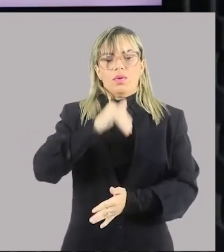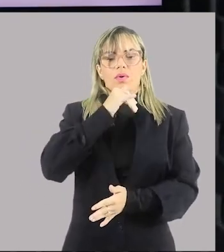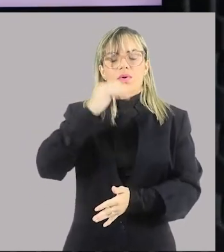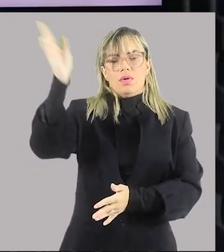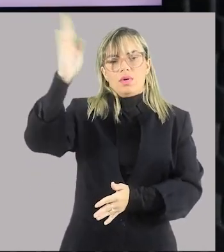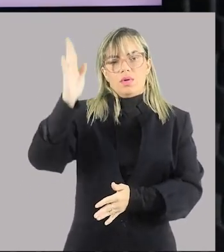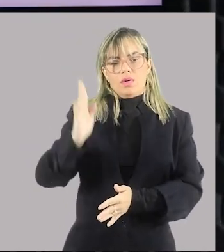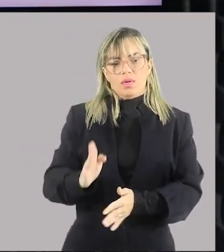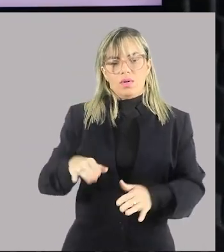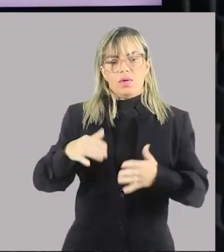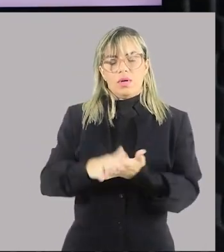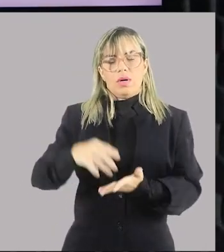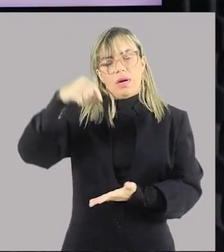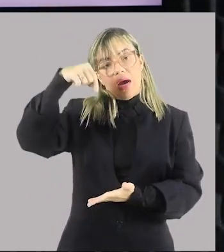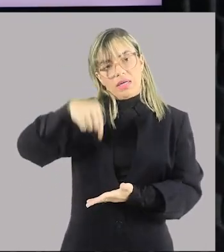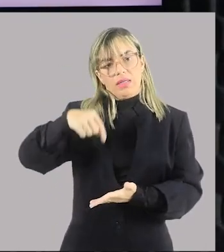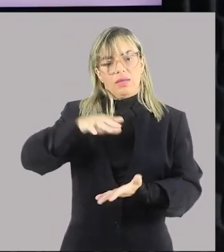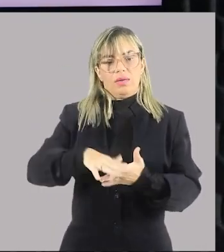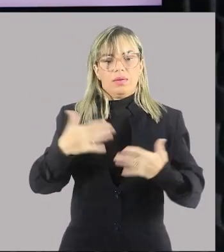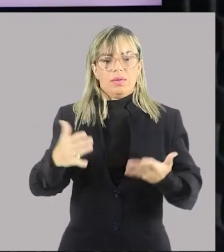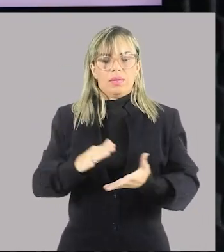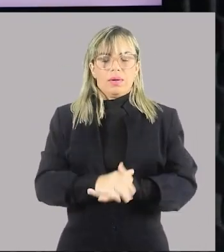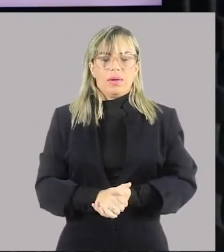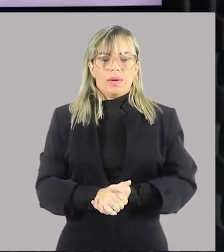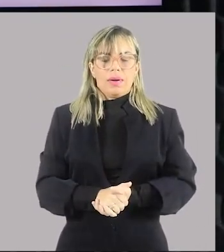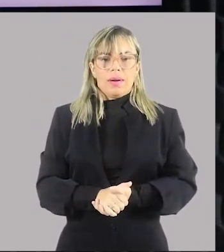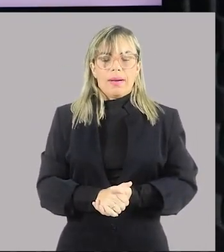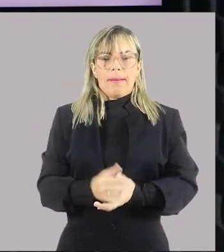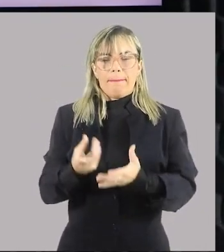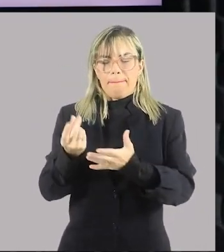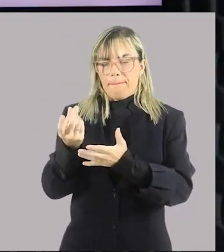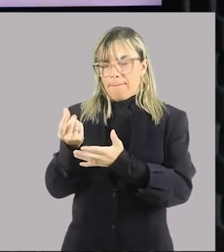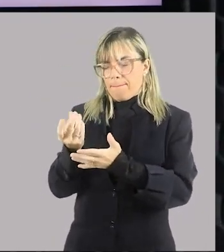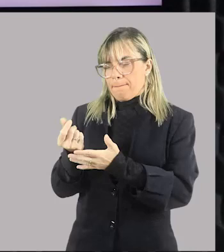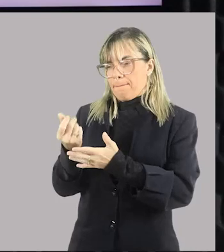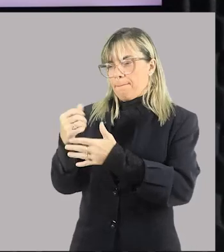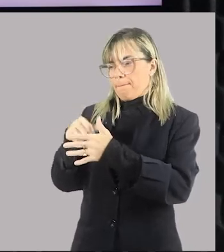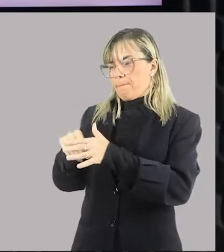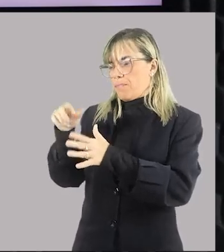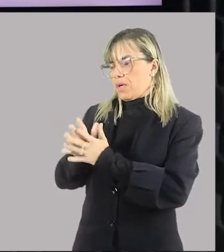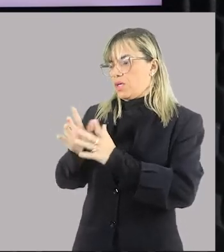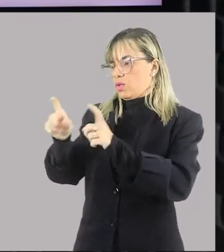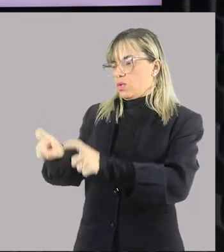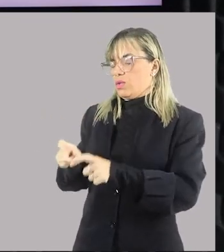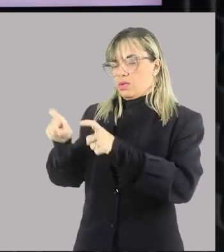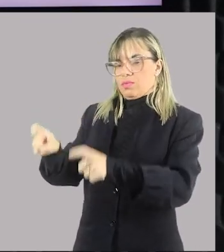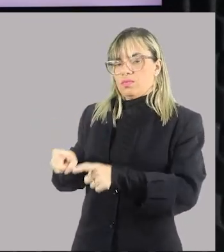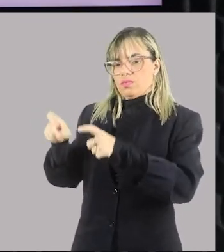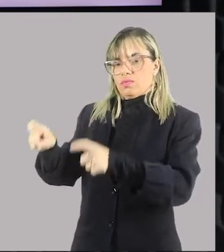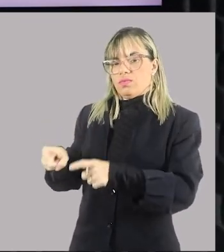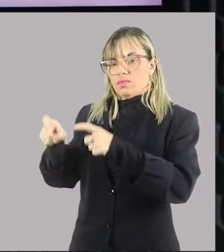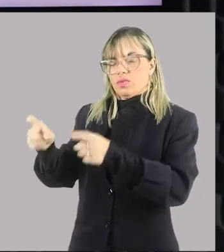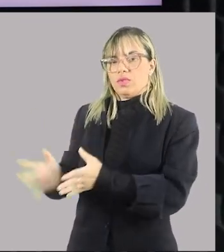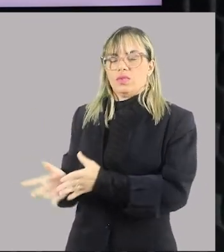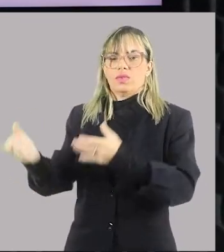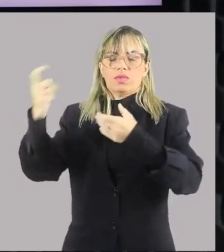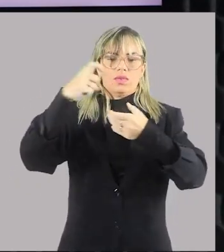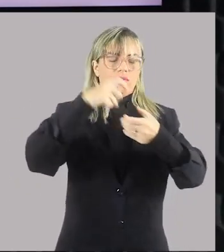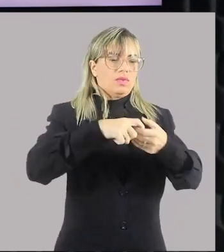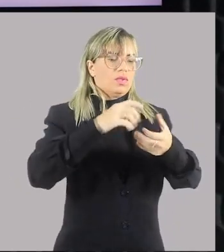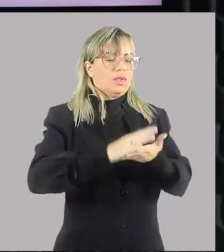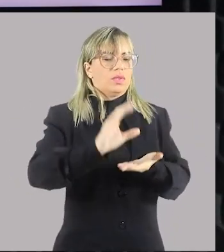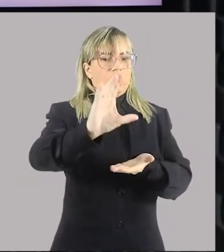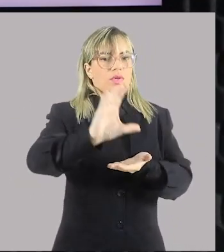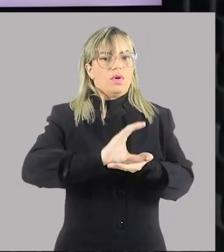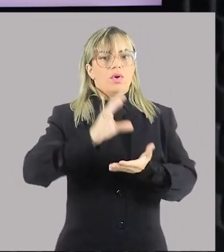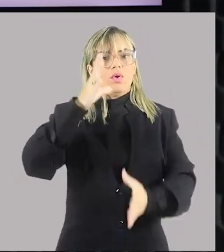grande disponibilidade de investir bastante no campo, porque é o que está gerando retorno. Mas,